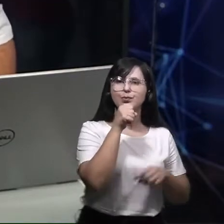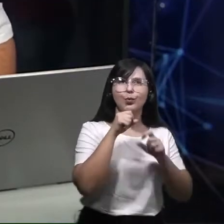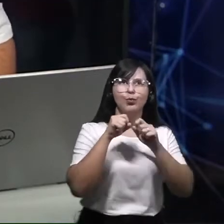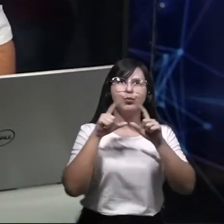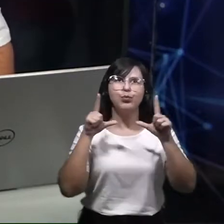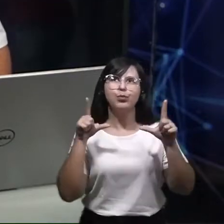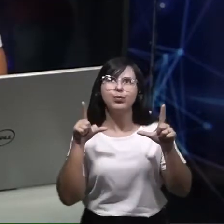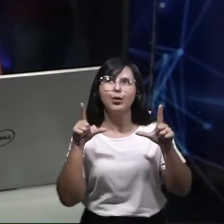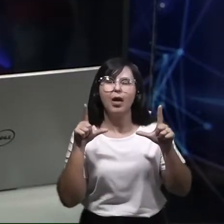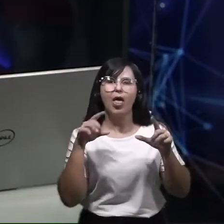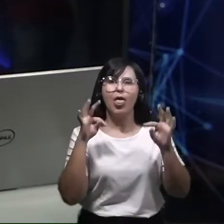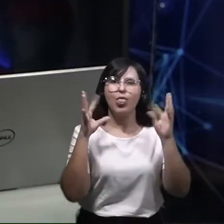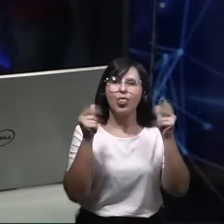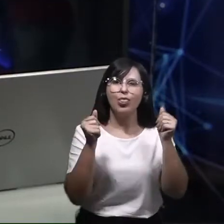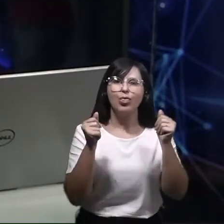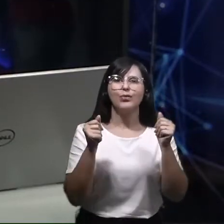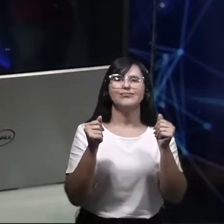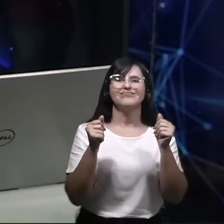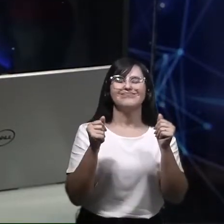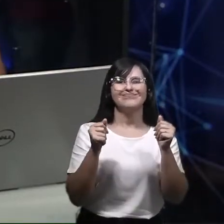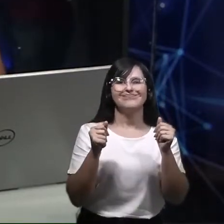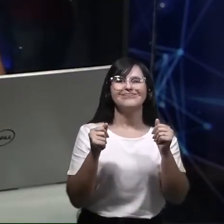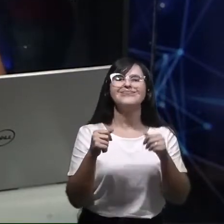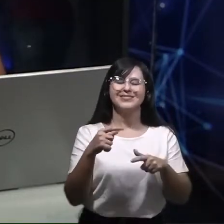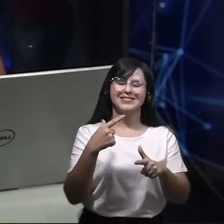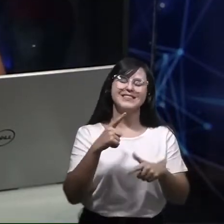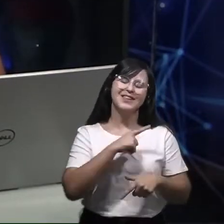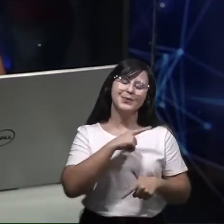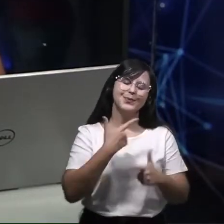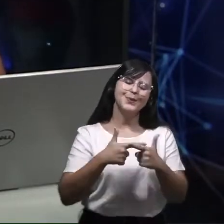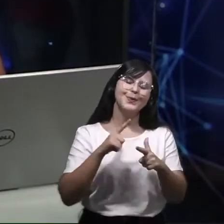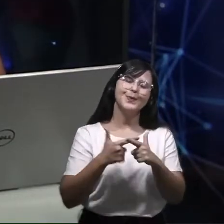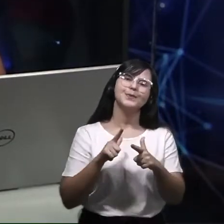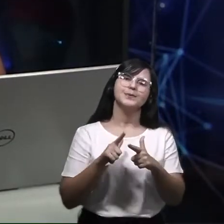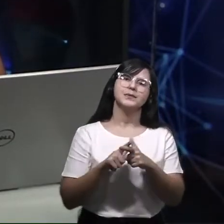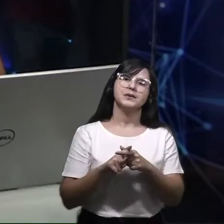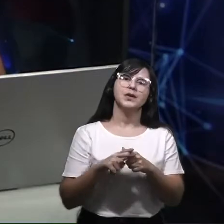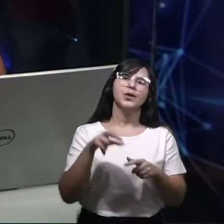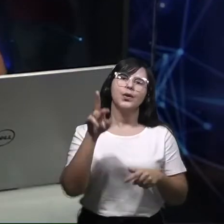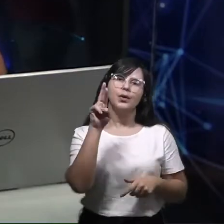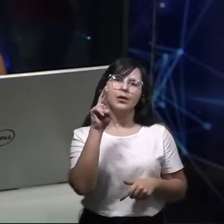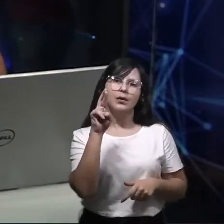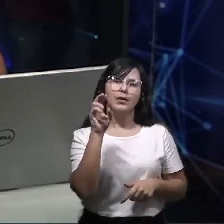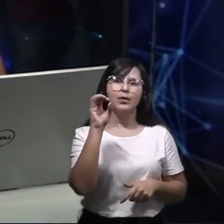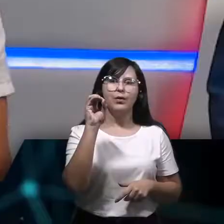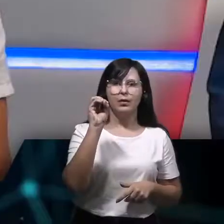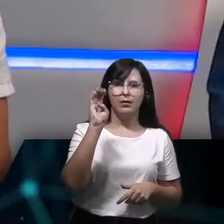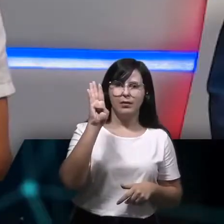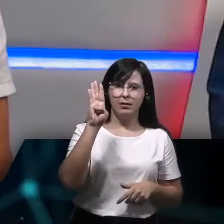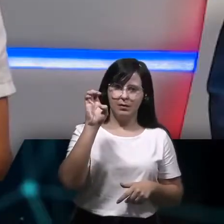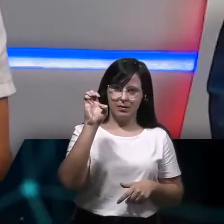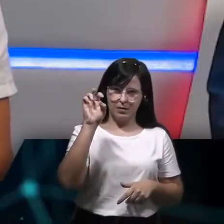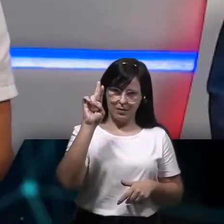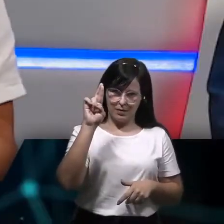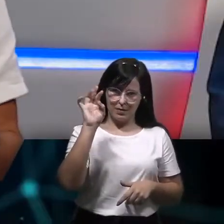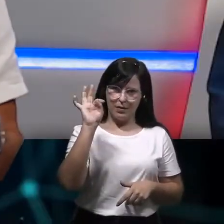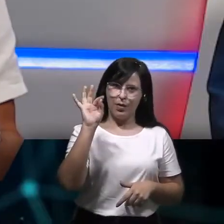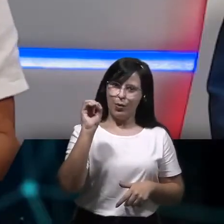pode tirar a concentração da pessoa que está falando. O candidato Roberto Asfora dispõe agora de um minuto para a réplica.